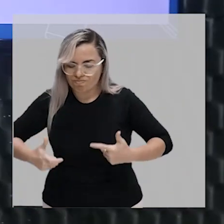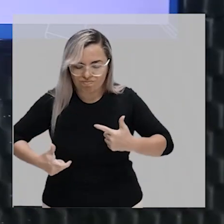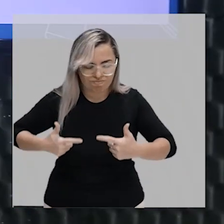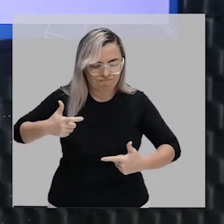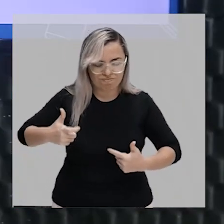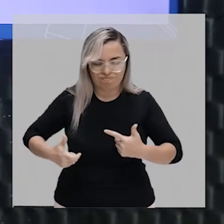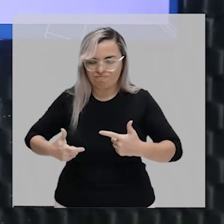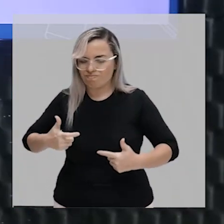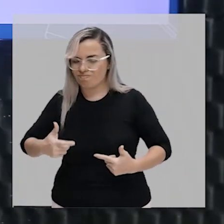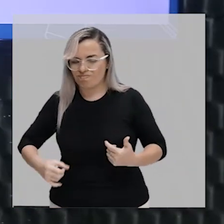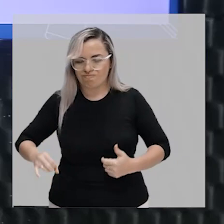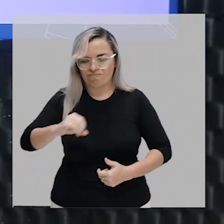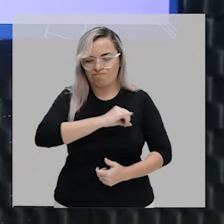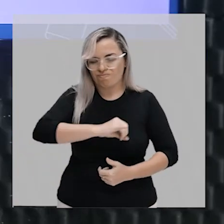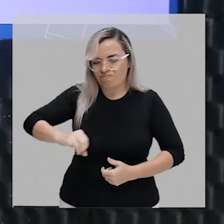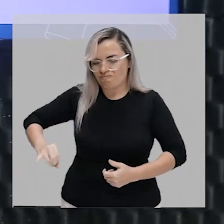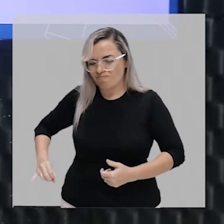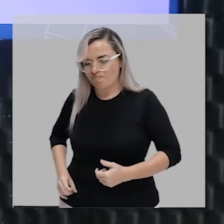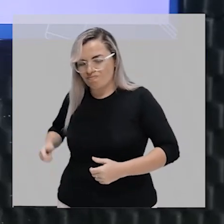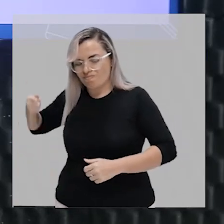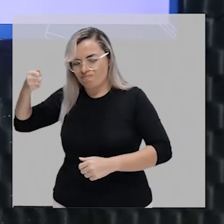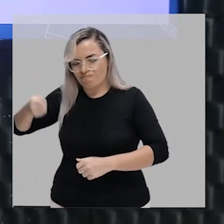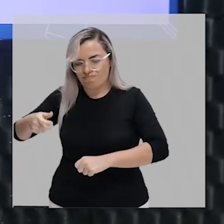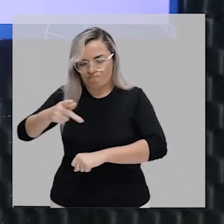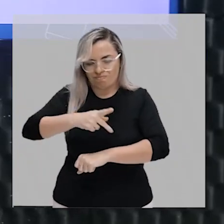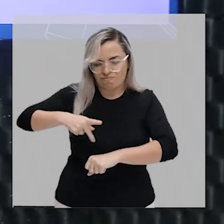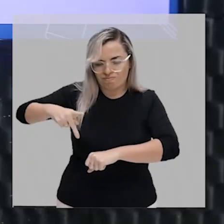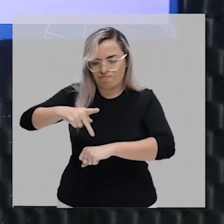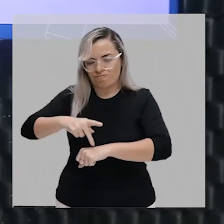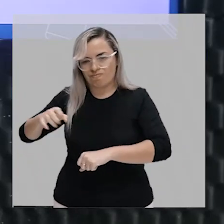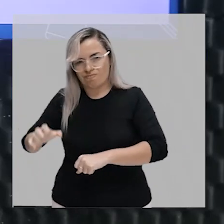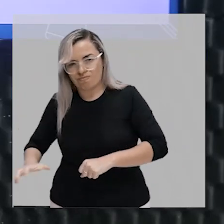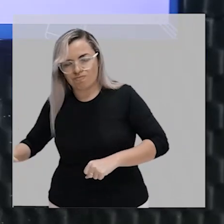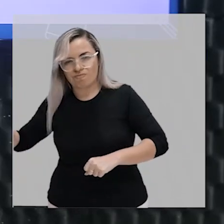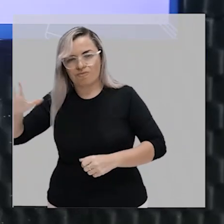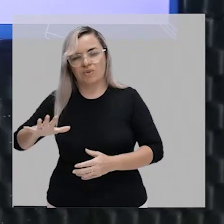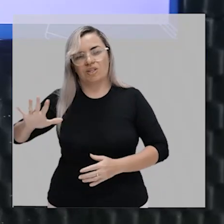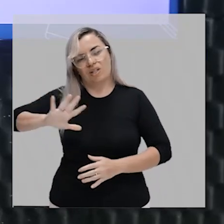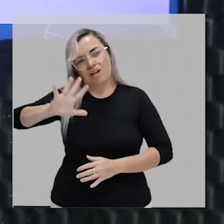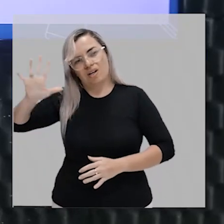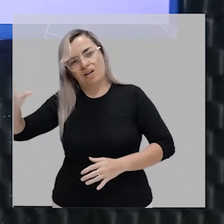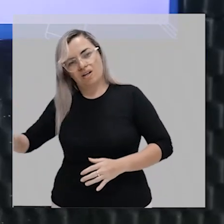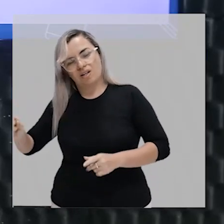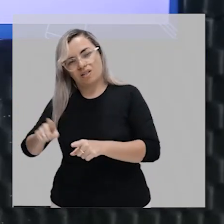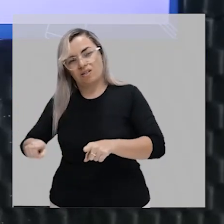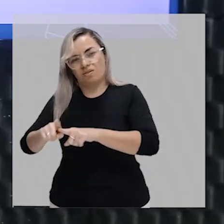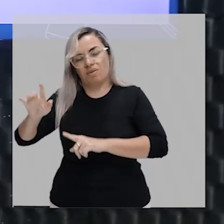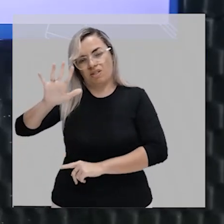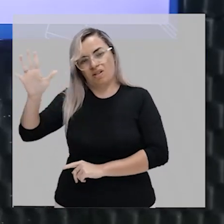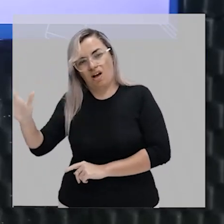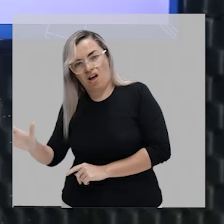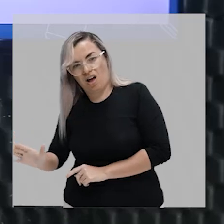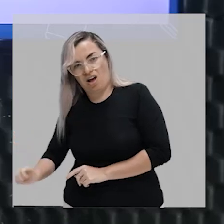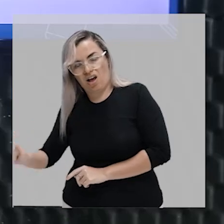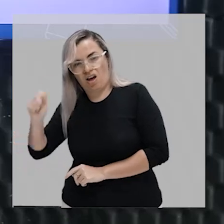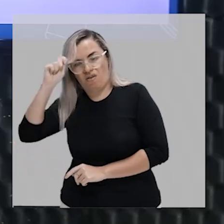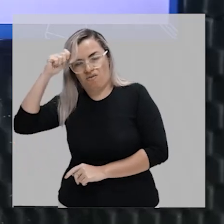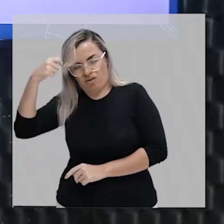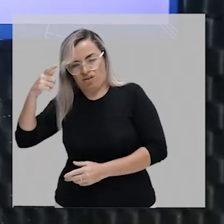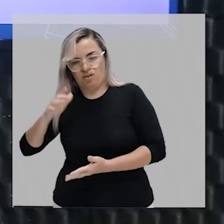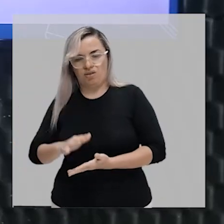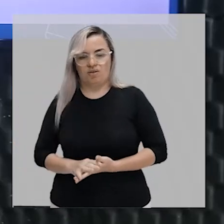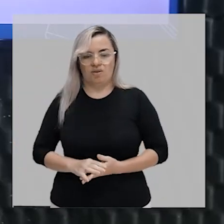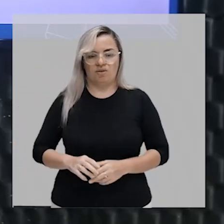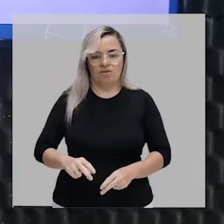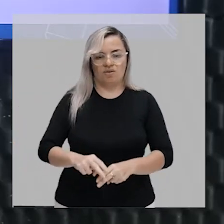imperialistas entre os países europeus nos territórios da África e da Ásia. Observe que é esse o comando que ele vai